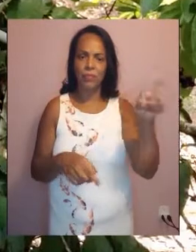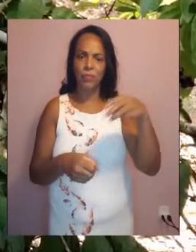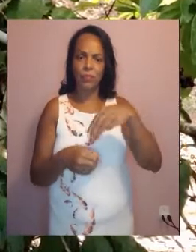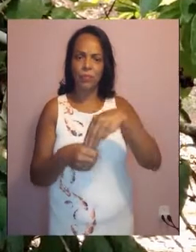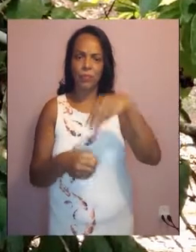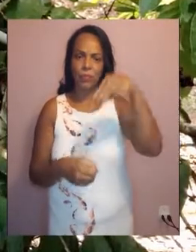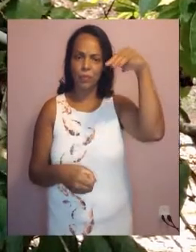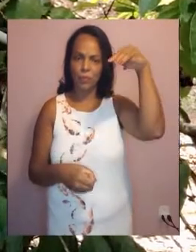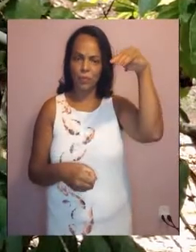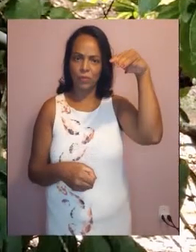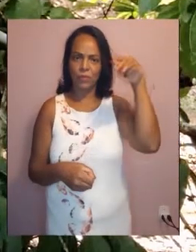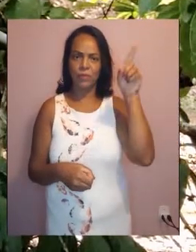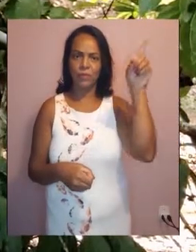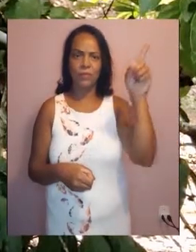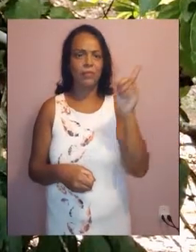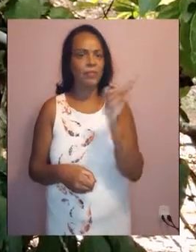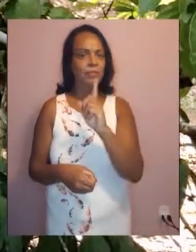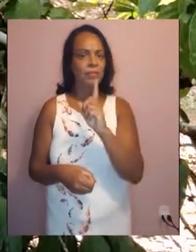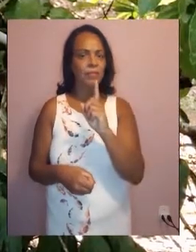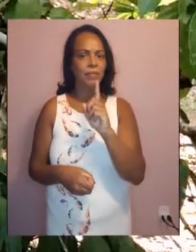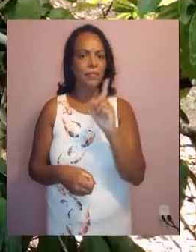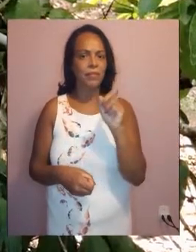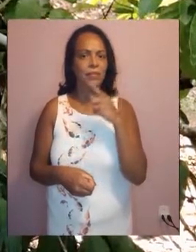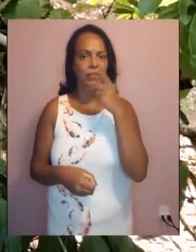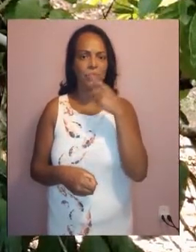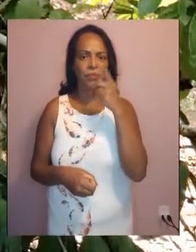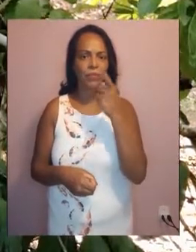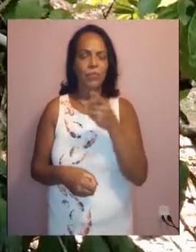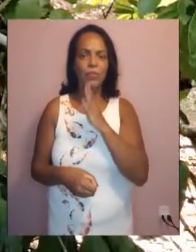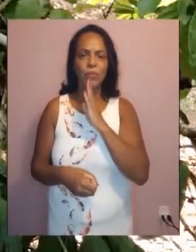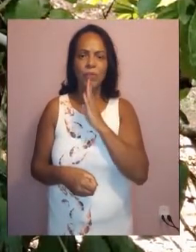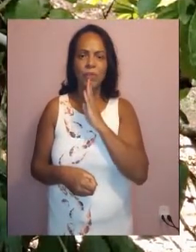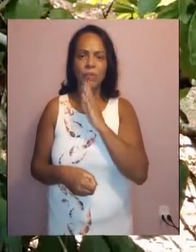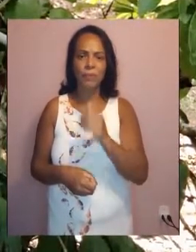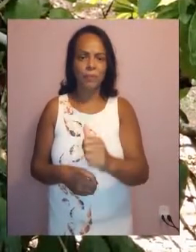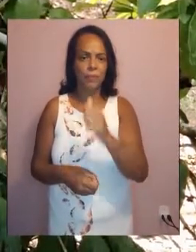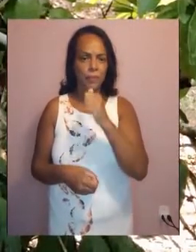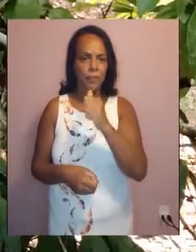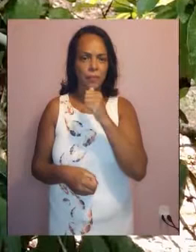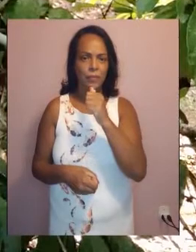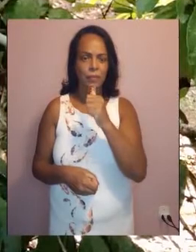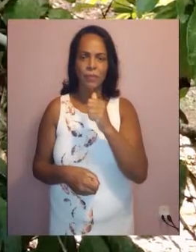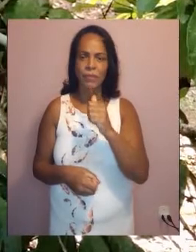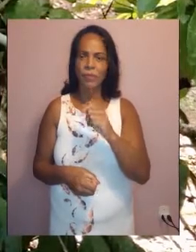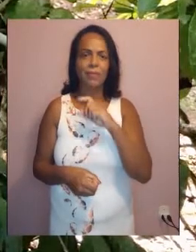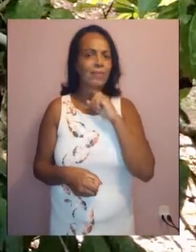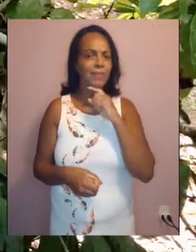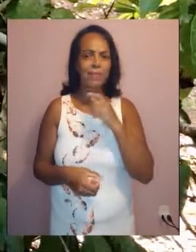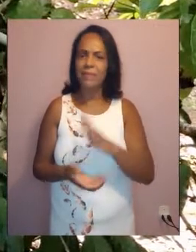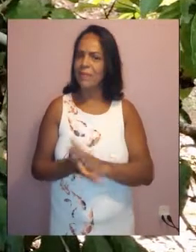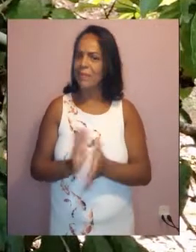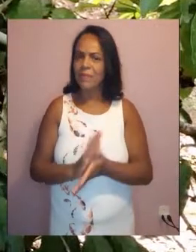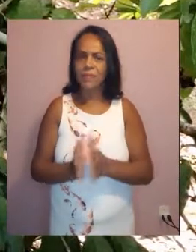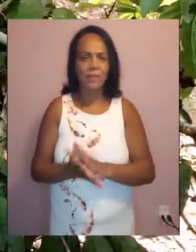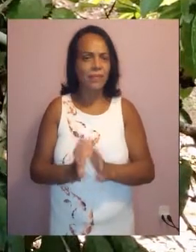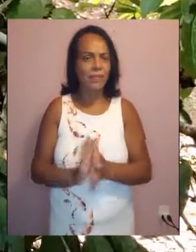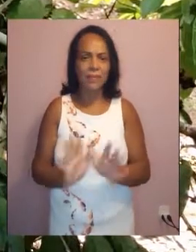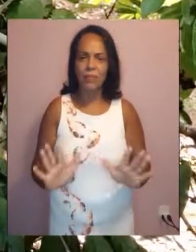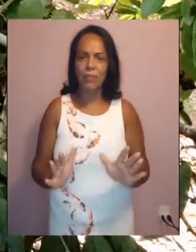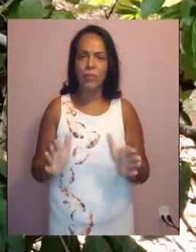o mestre, porque foi ele que disse, ele não conheceu essa bebida em nenhuma